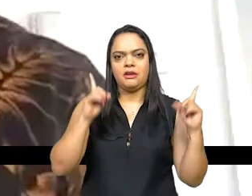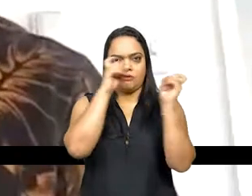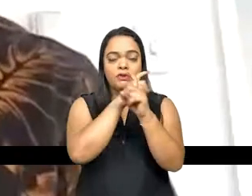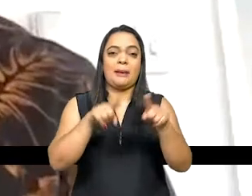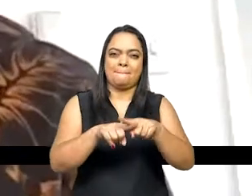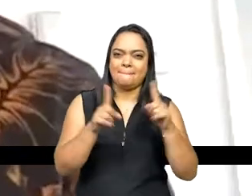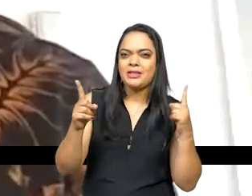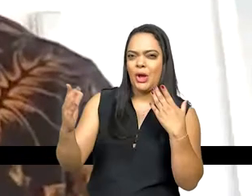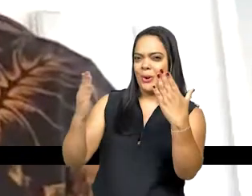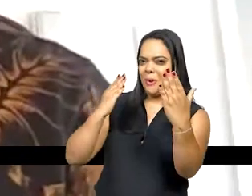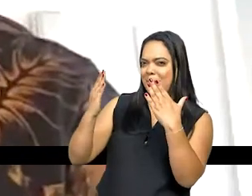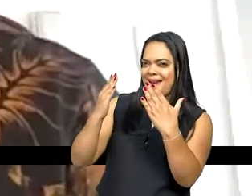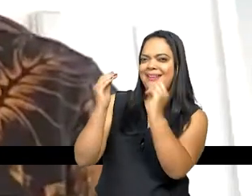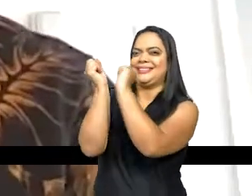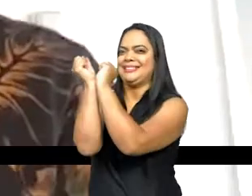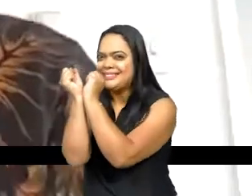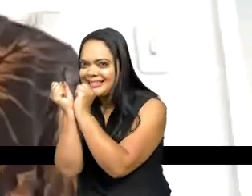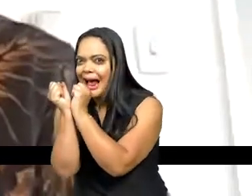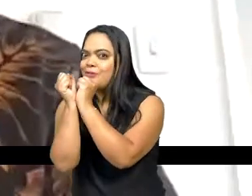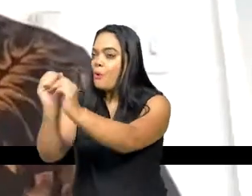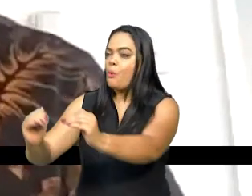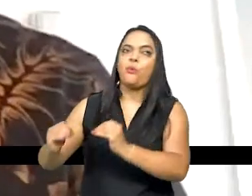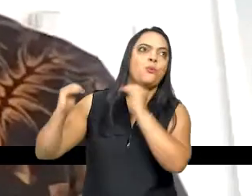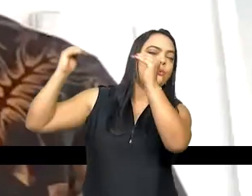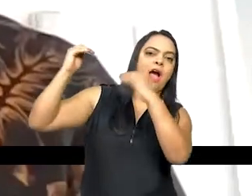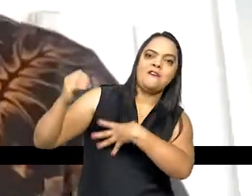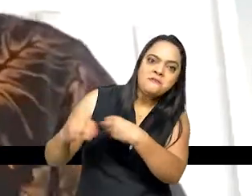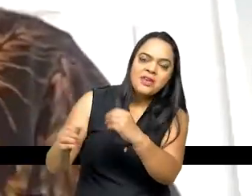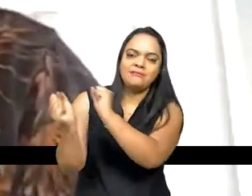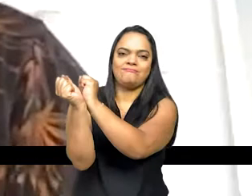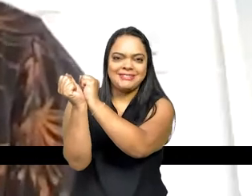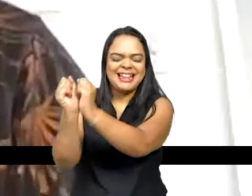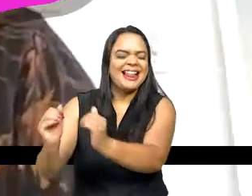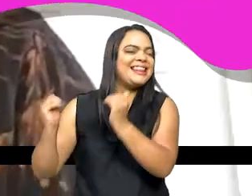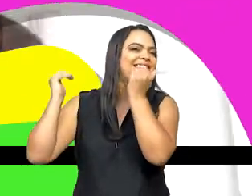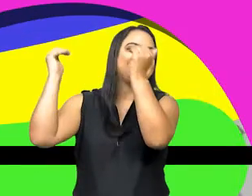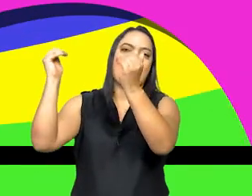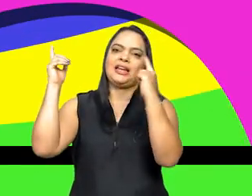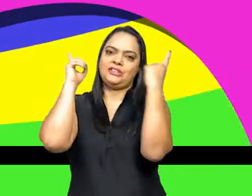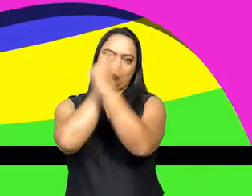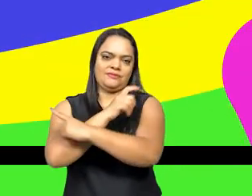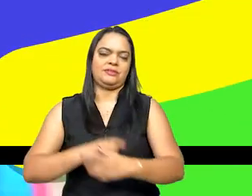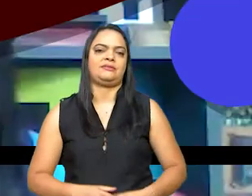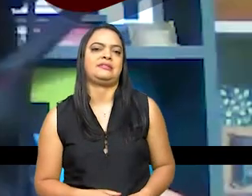se comparam a quem estava na escravidão e aos filhos de escravos que nasceram em liberdade.